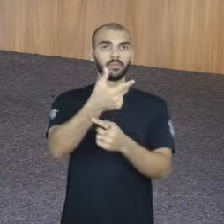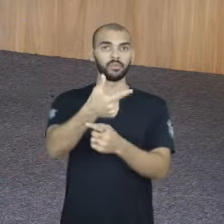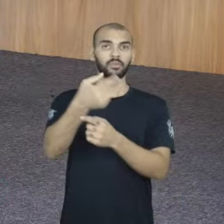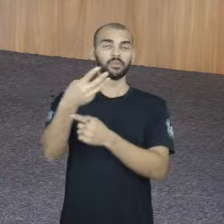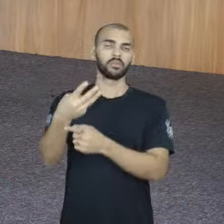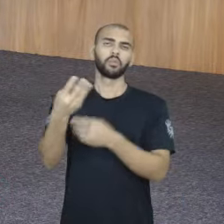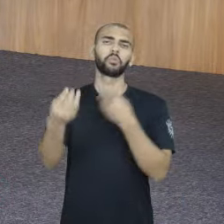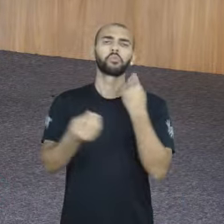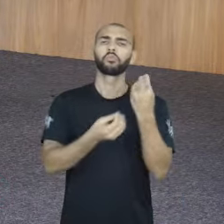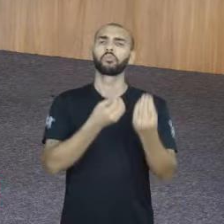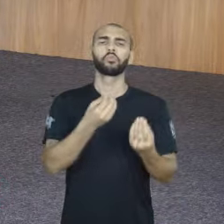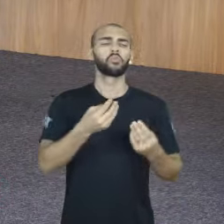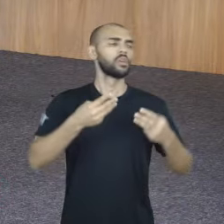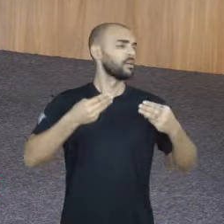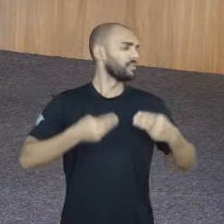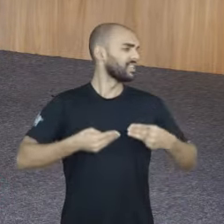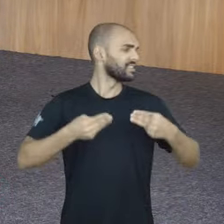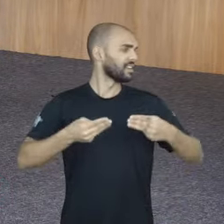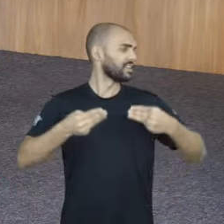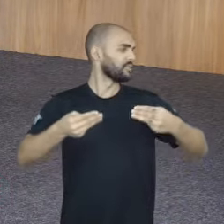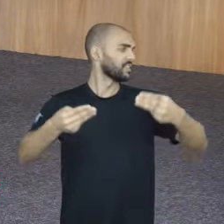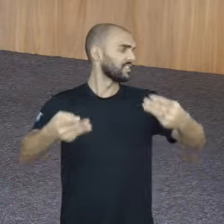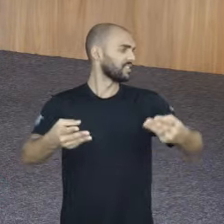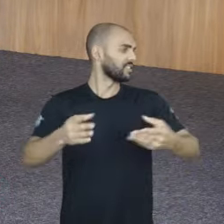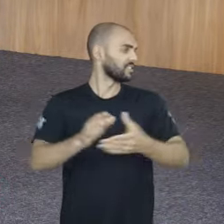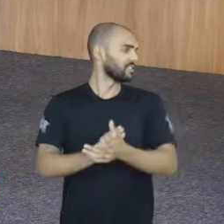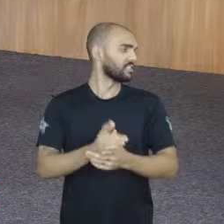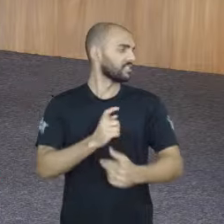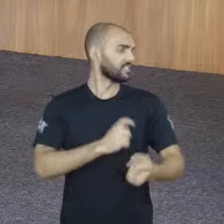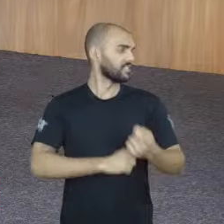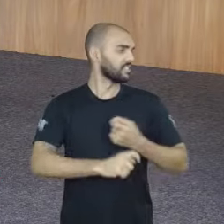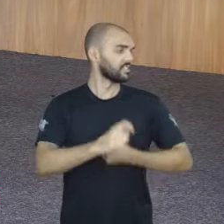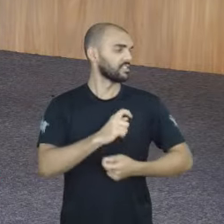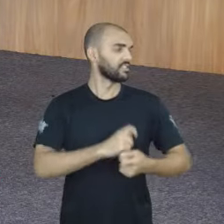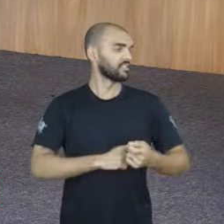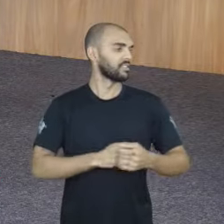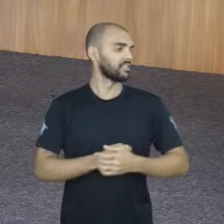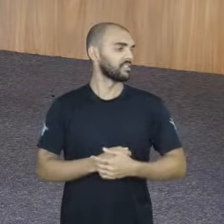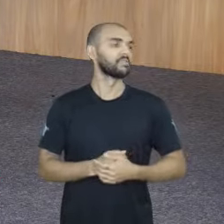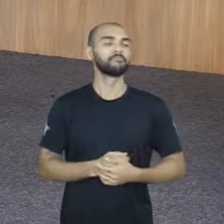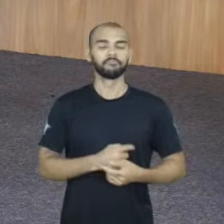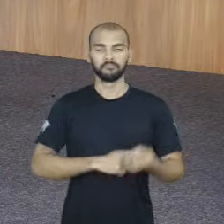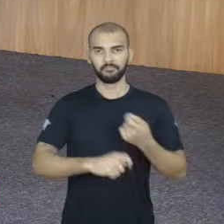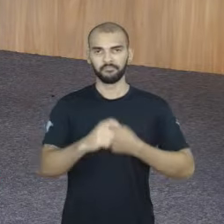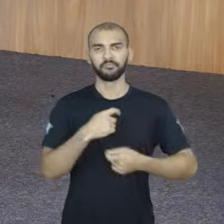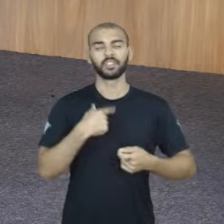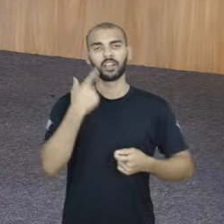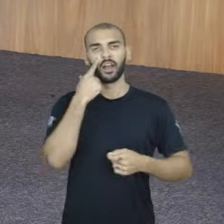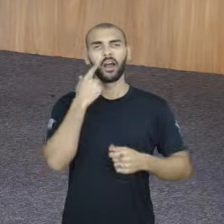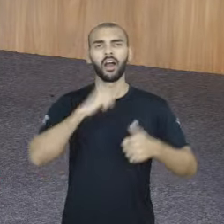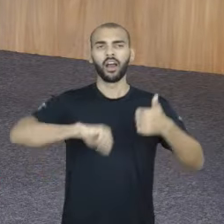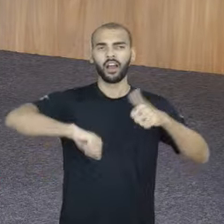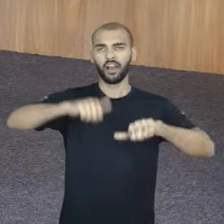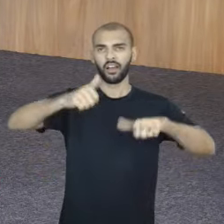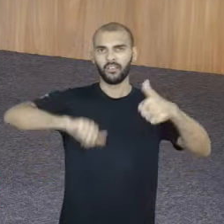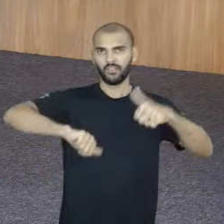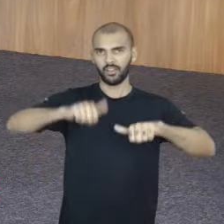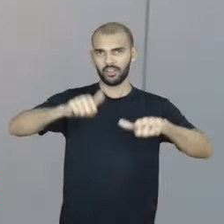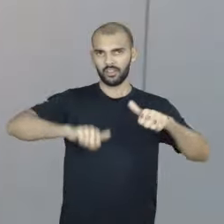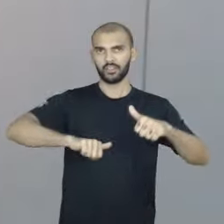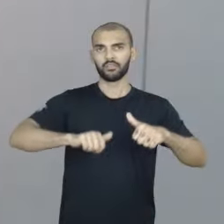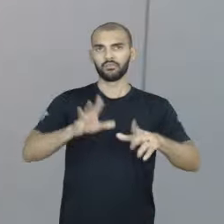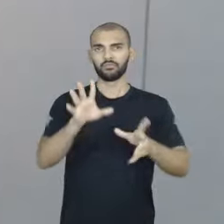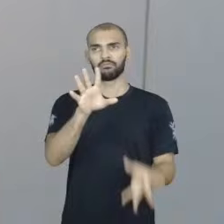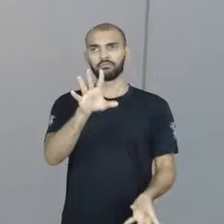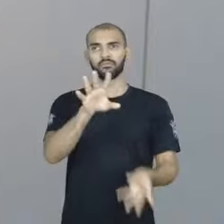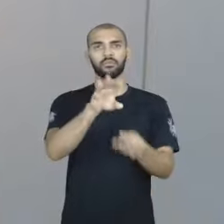que o Ministério da Fazenda avalia o peso de cada setor produtivo nesse resultado? Olha, o resultado em si, como você bem